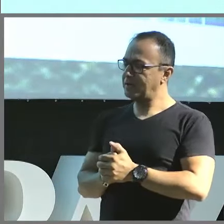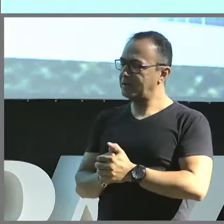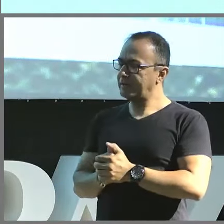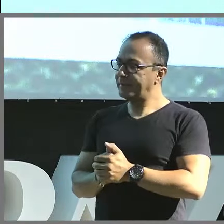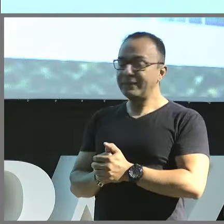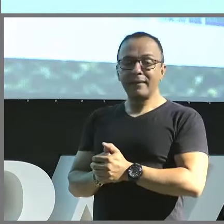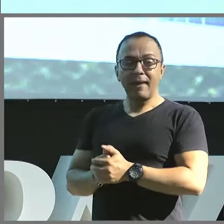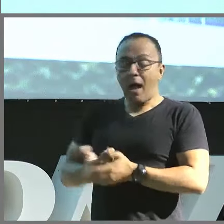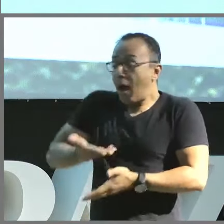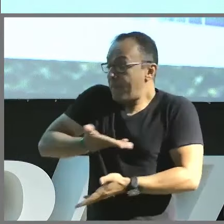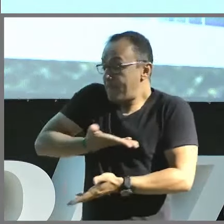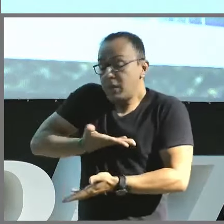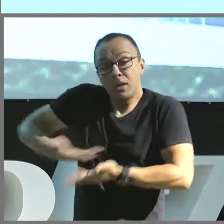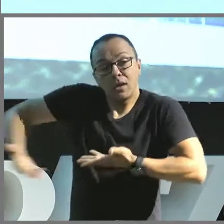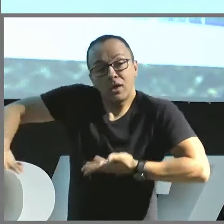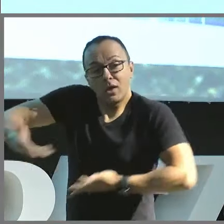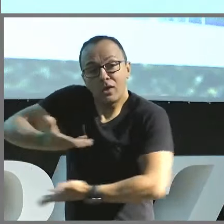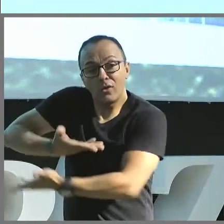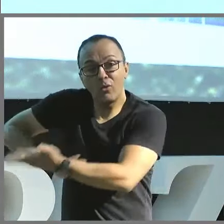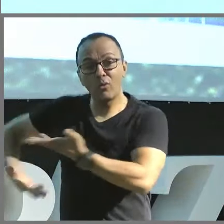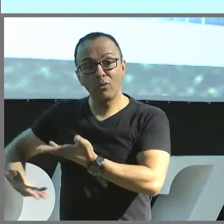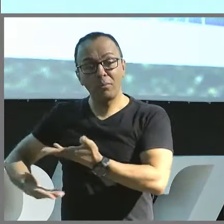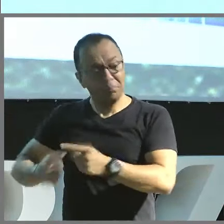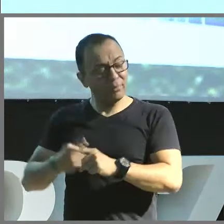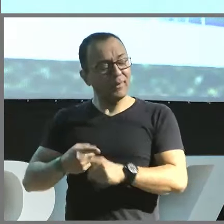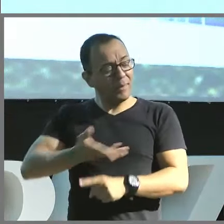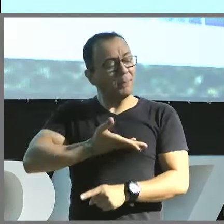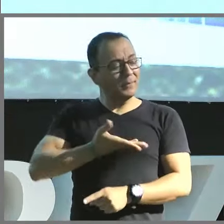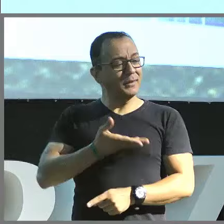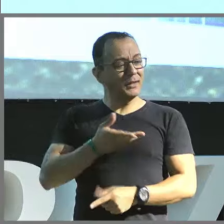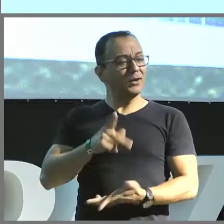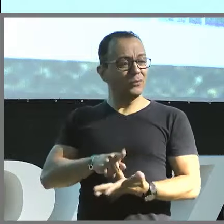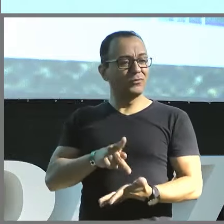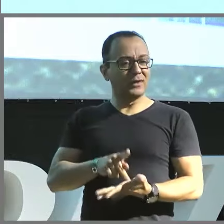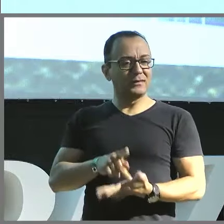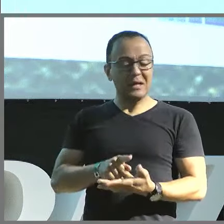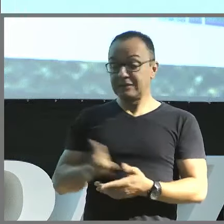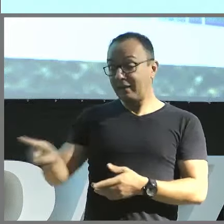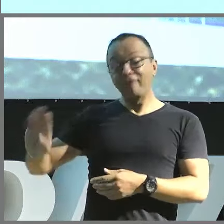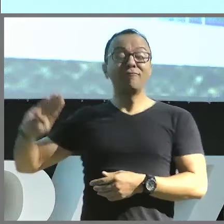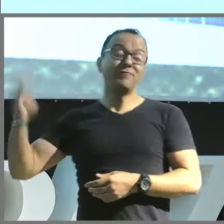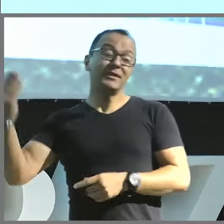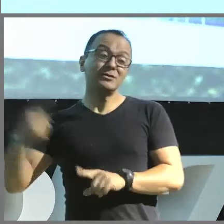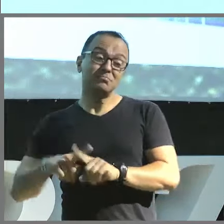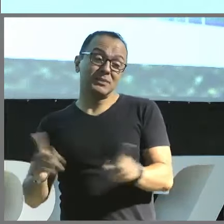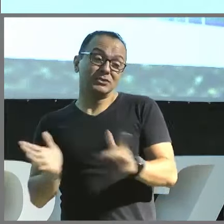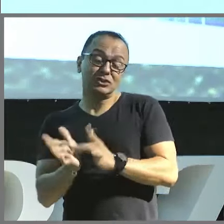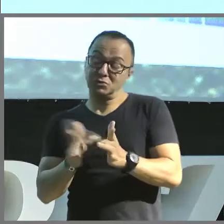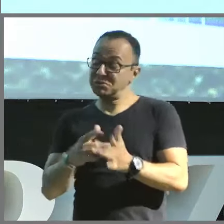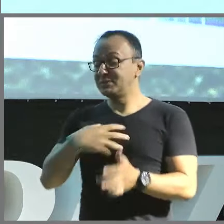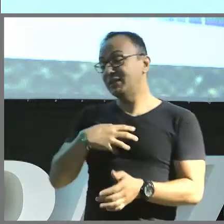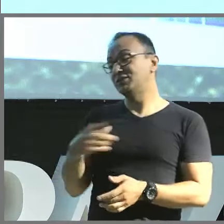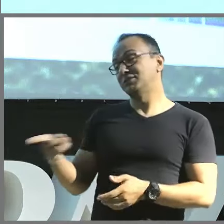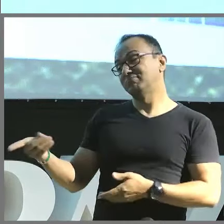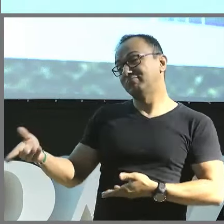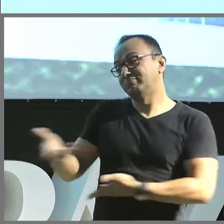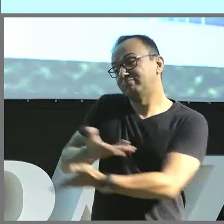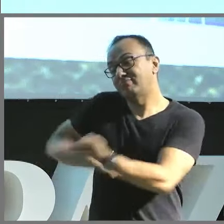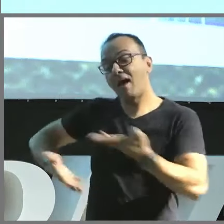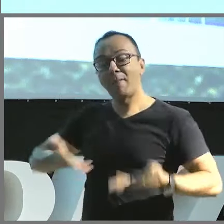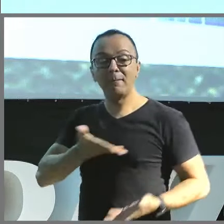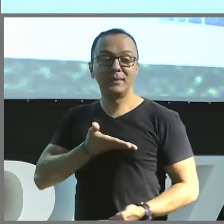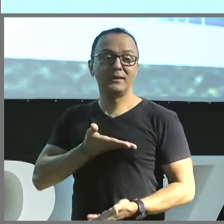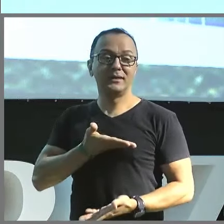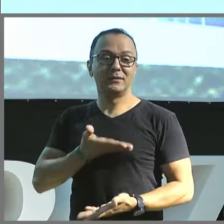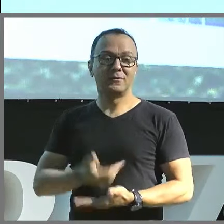como amigo, porque Judas era o amigo, a despeito de está-lo traindo, envolvido nas suas ilusões